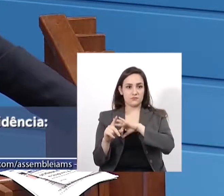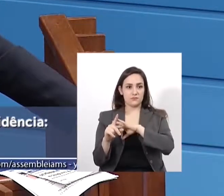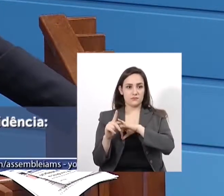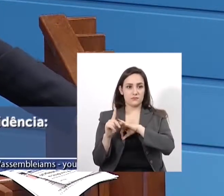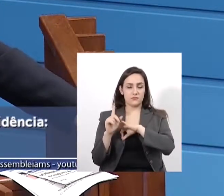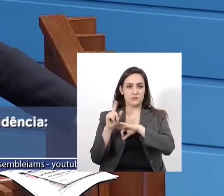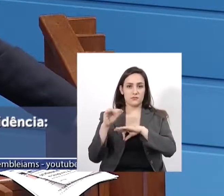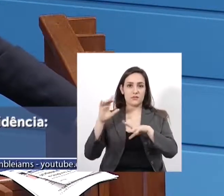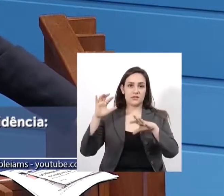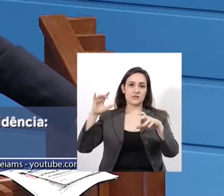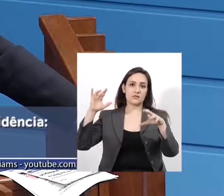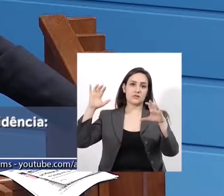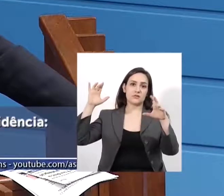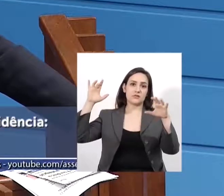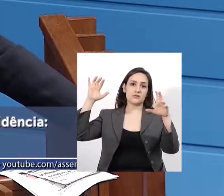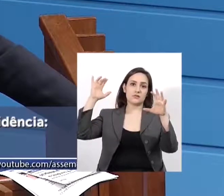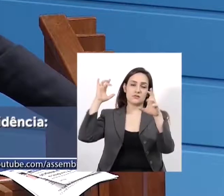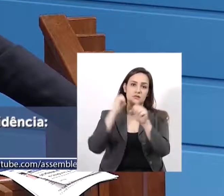média dos